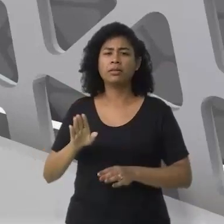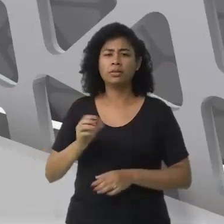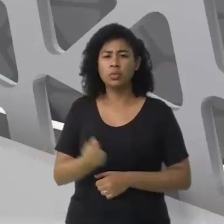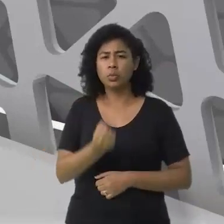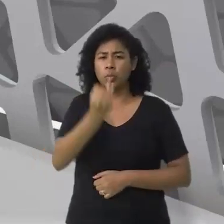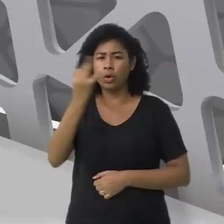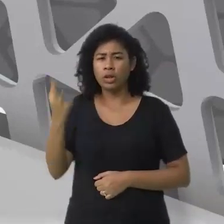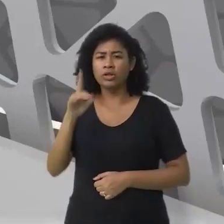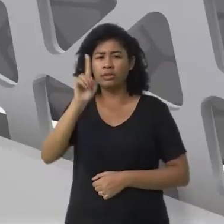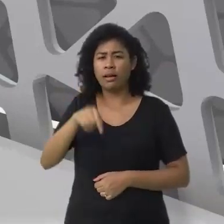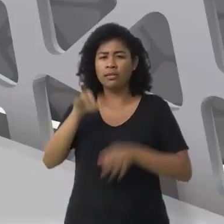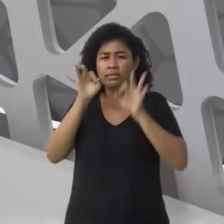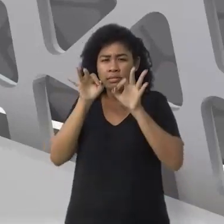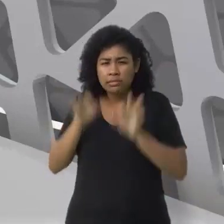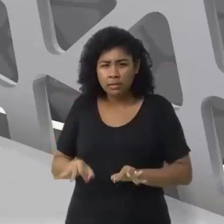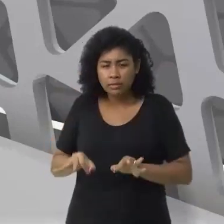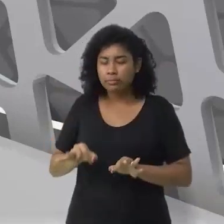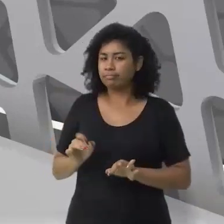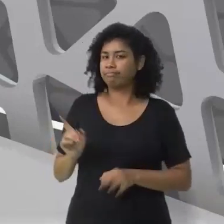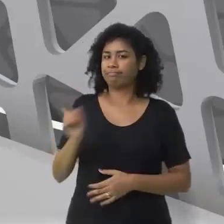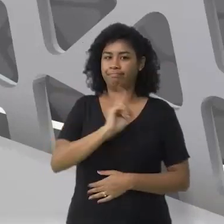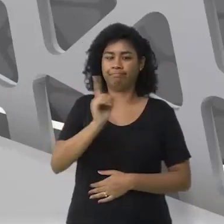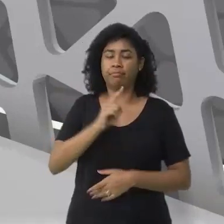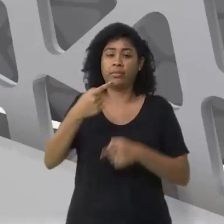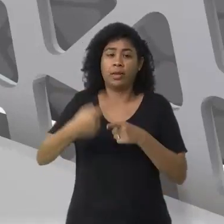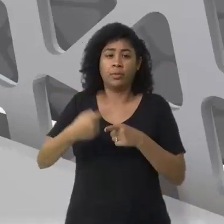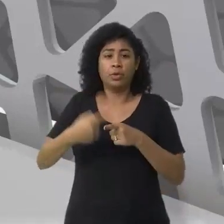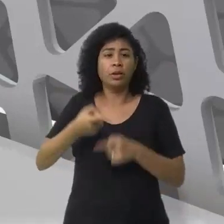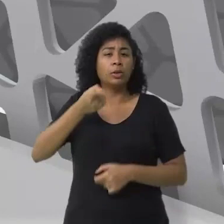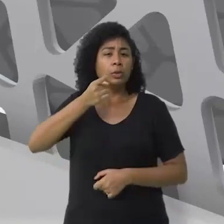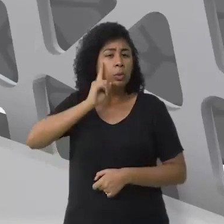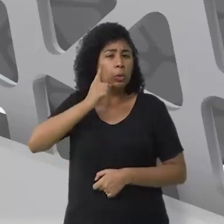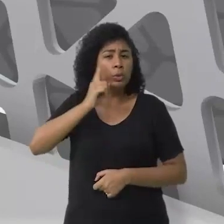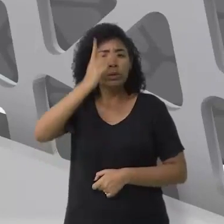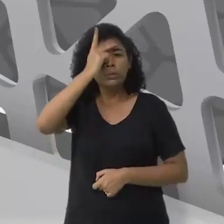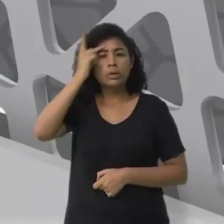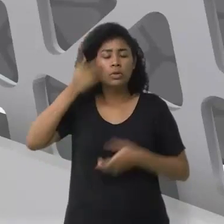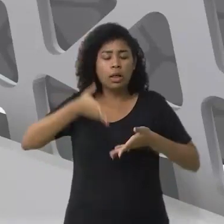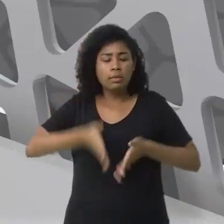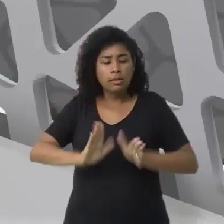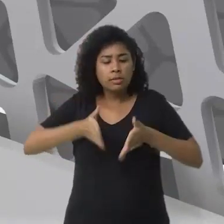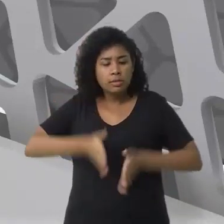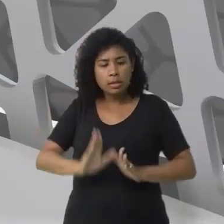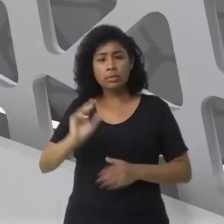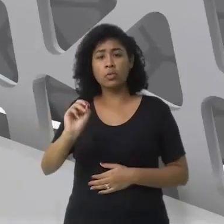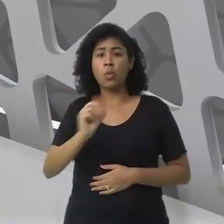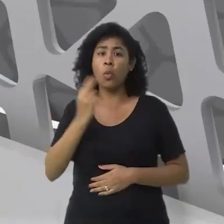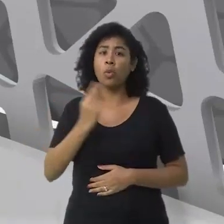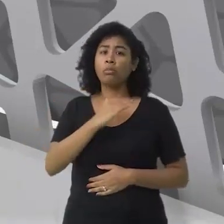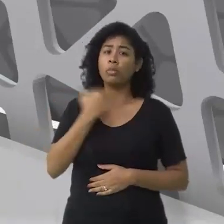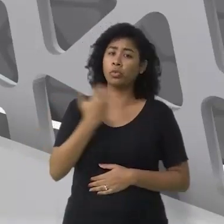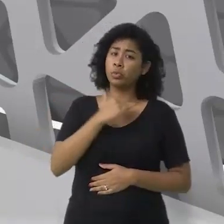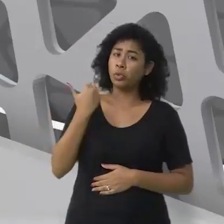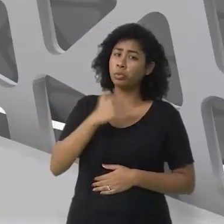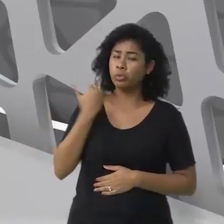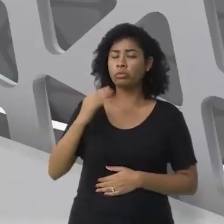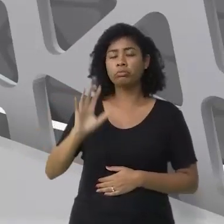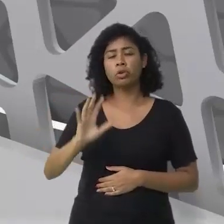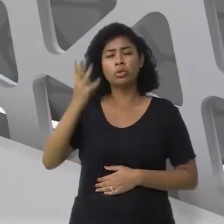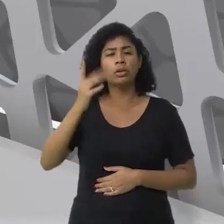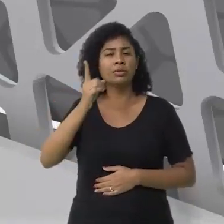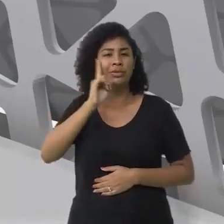e existem pessoas morrendo, tá? Então, a gente verifica que pode ocorrer essa alteração, mas